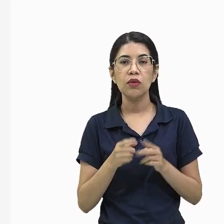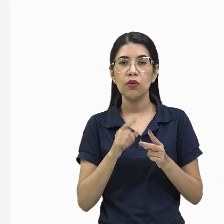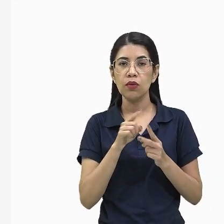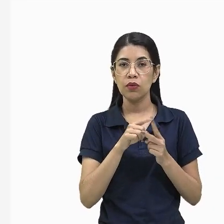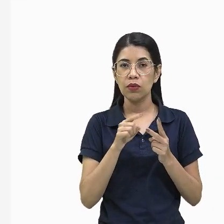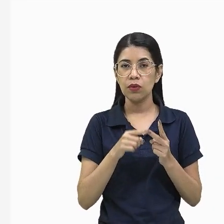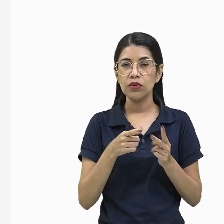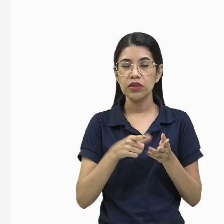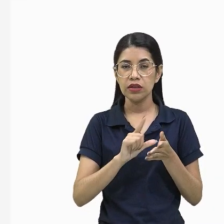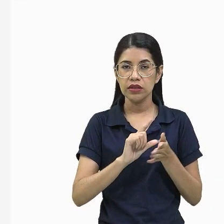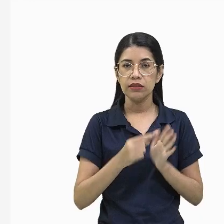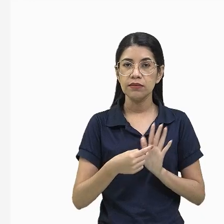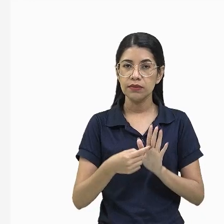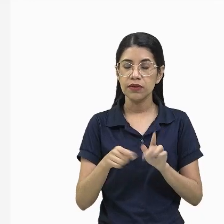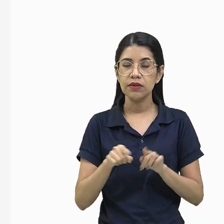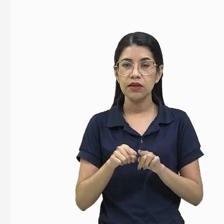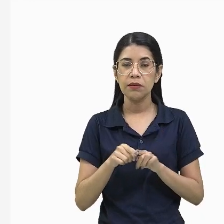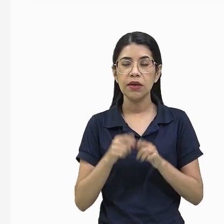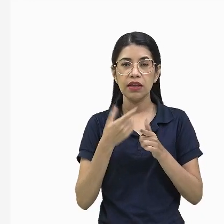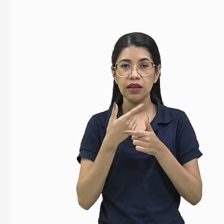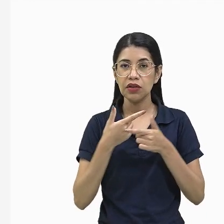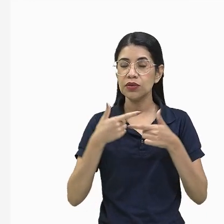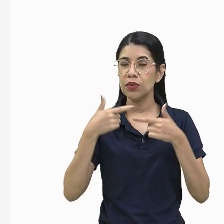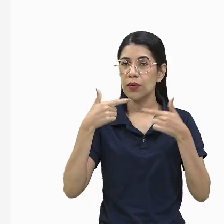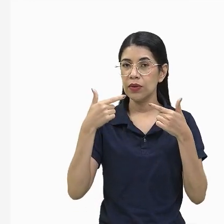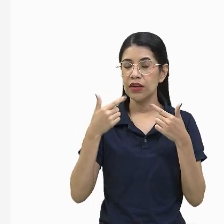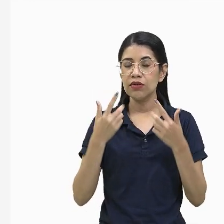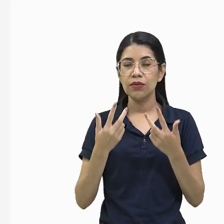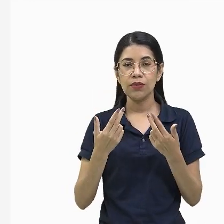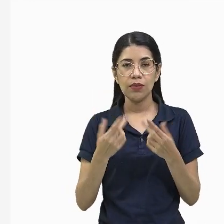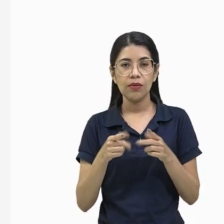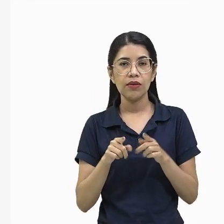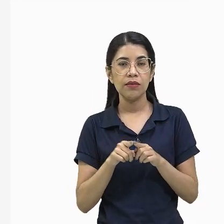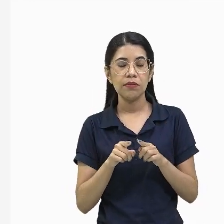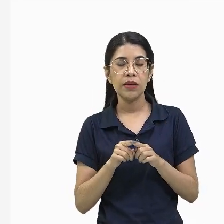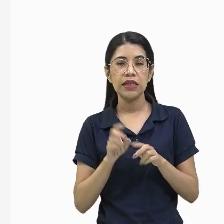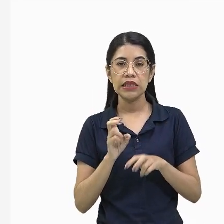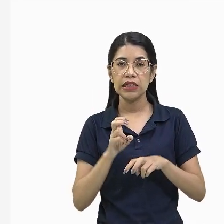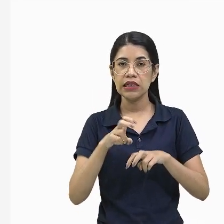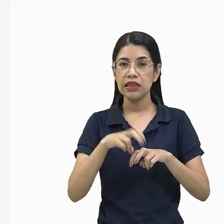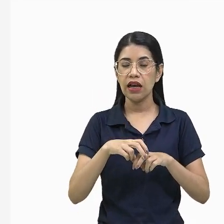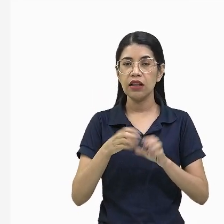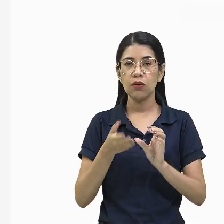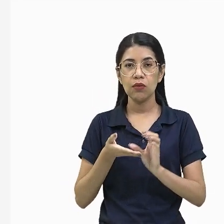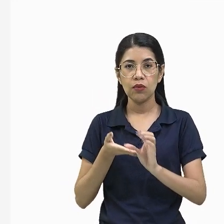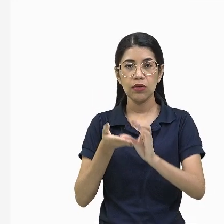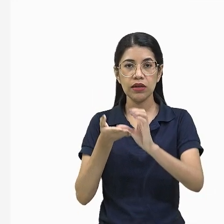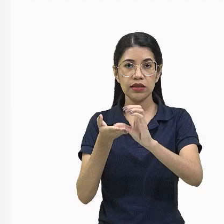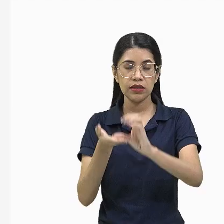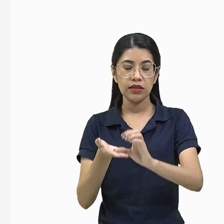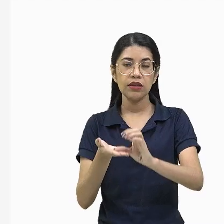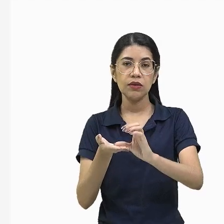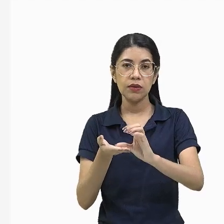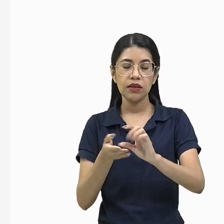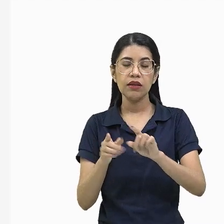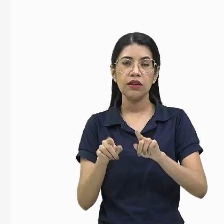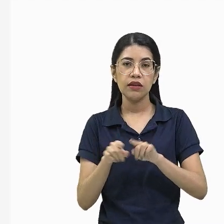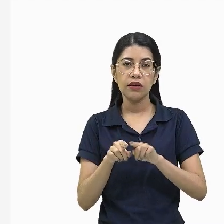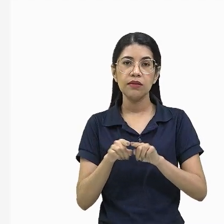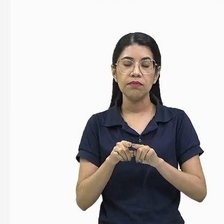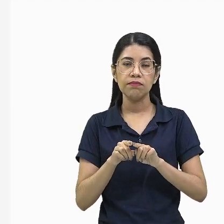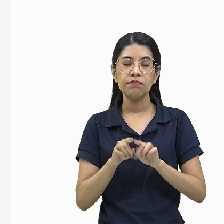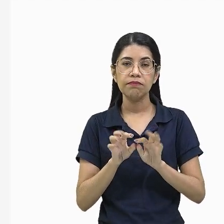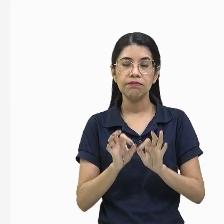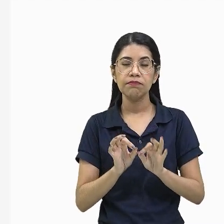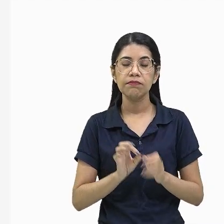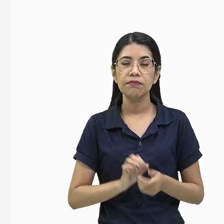que já apareceram. Ela está sorrindo, assim com outro rapaz, sentada, segurando o coração, como se estivesse dando a alguém